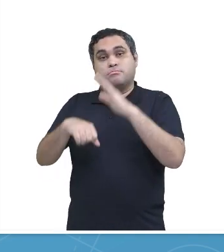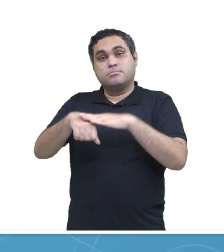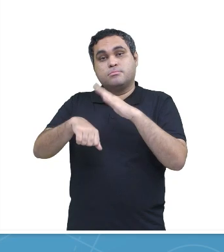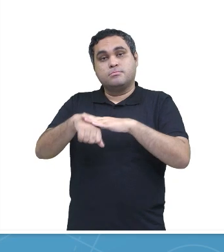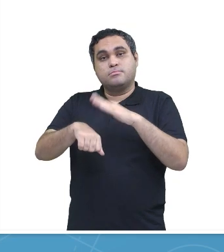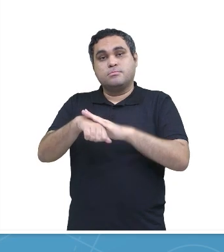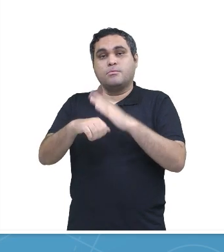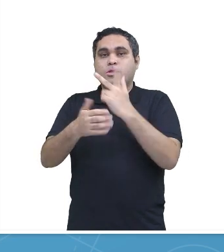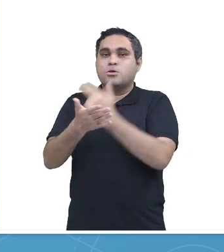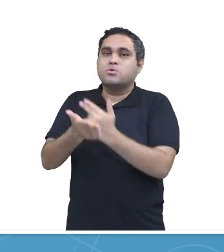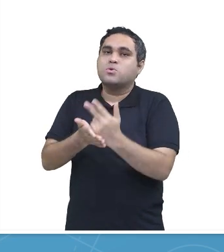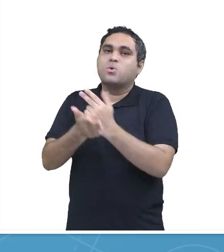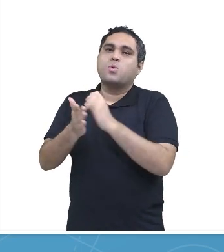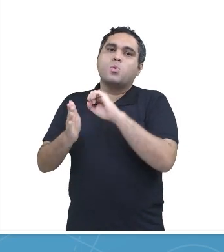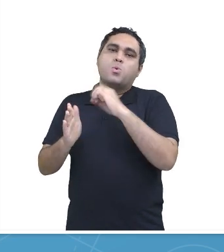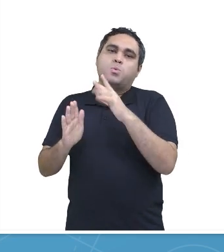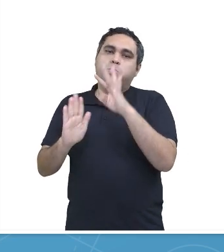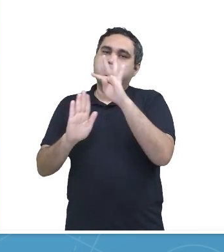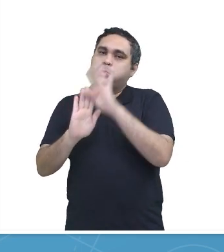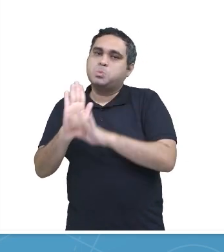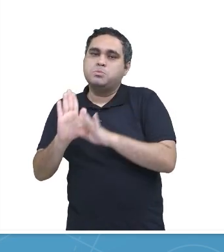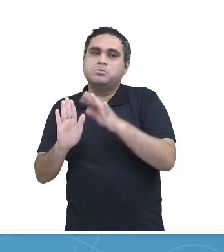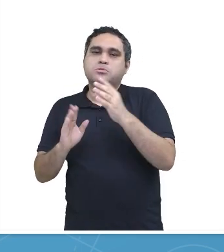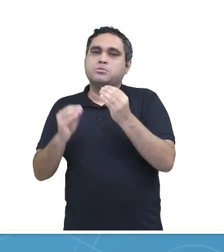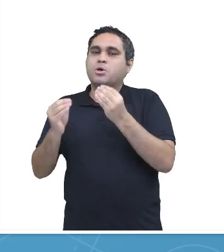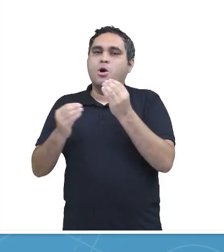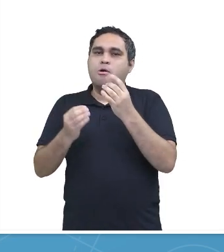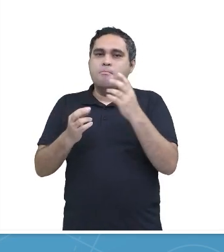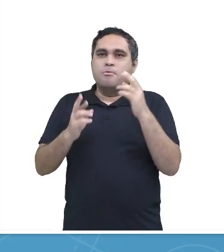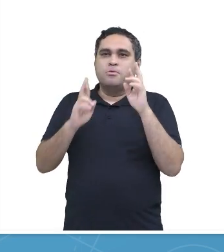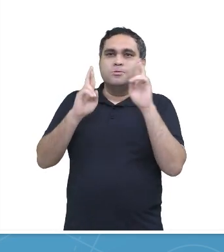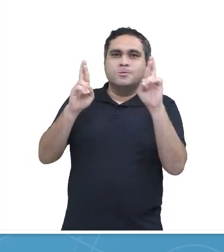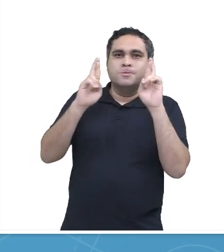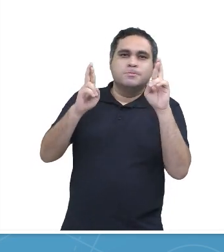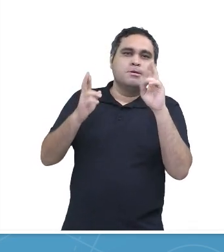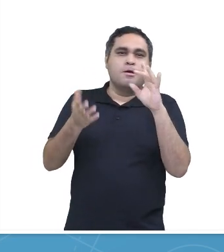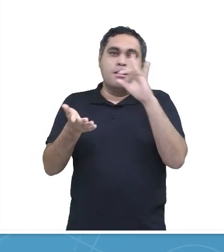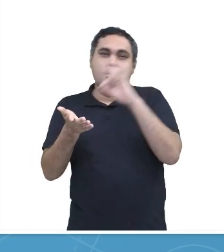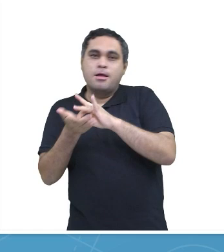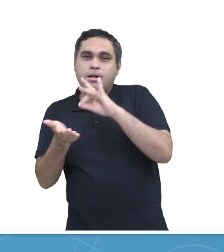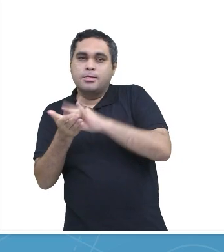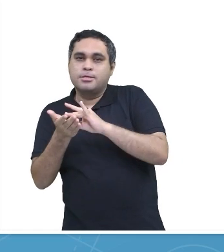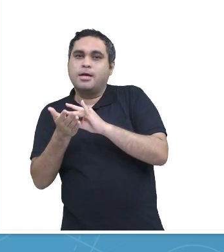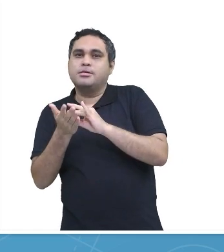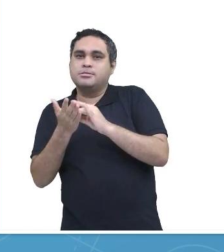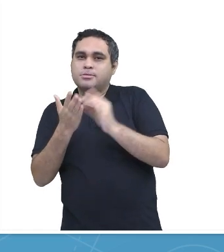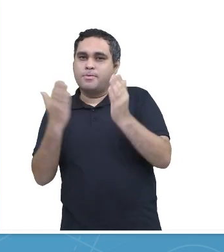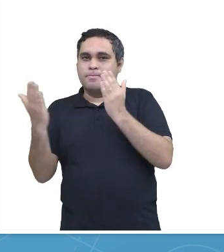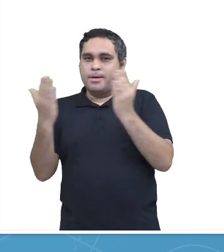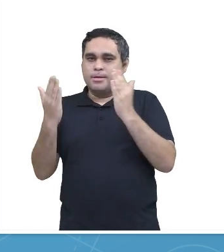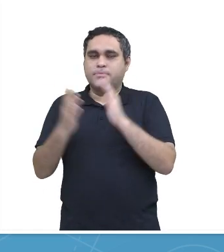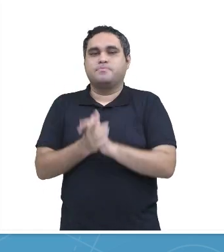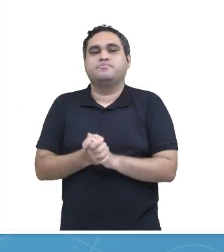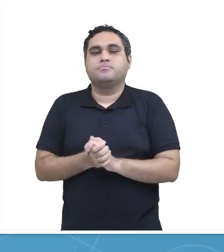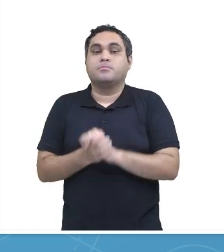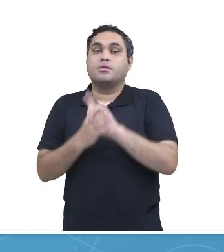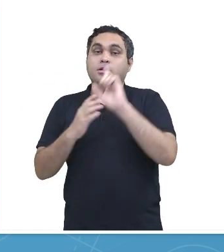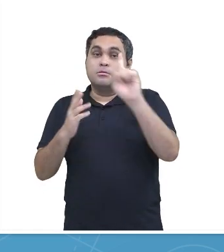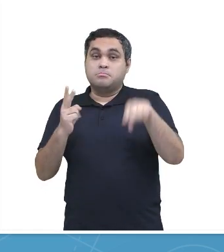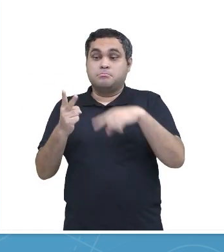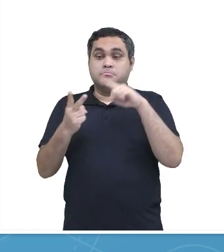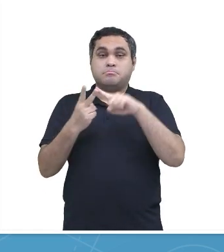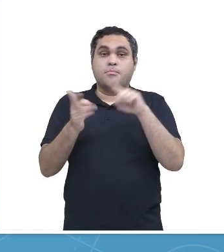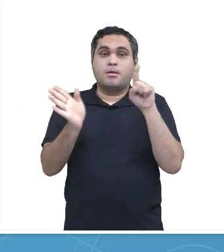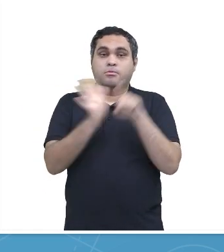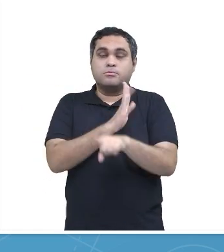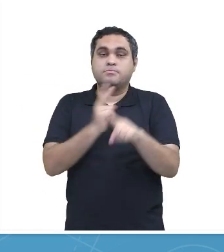expectativa versus realidade da vida adulta. Questão 2. Cada equipe terá que falar